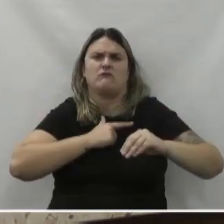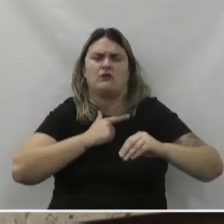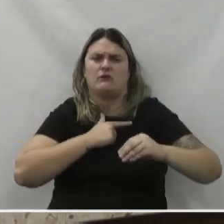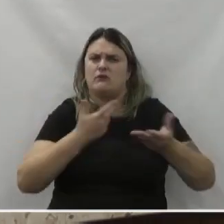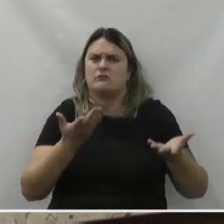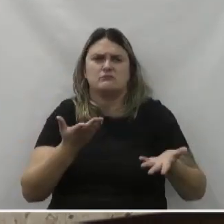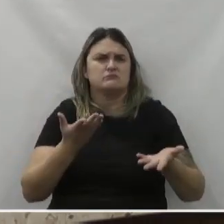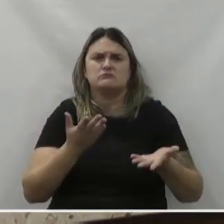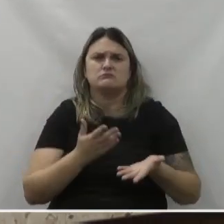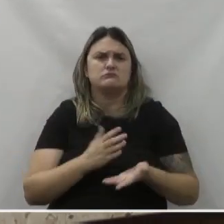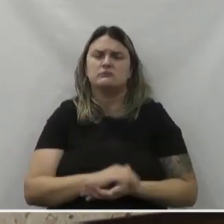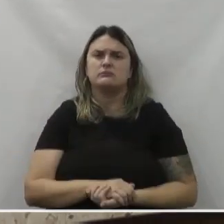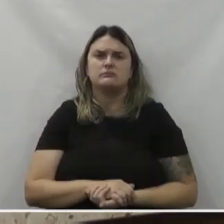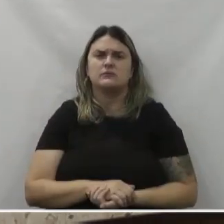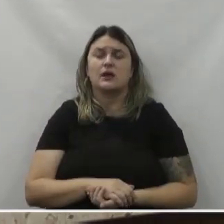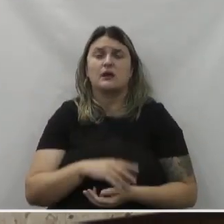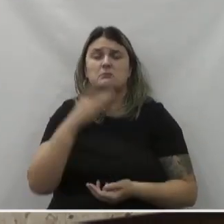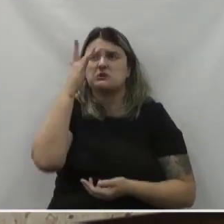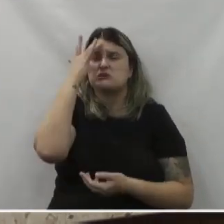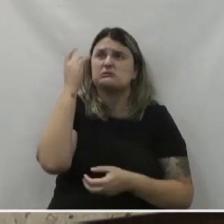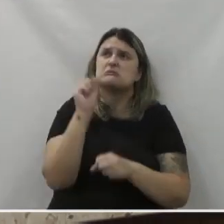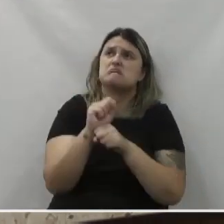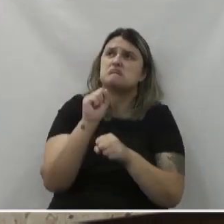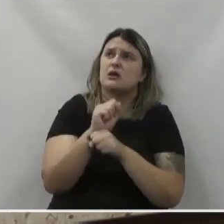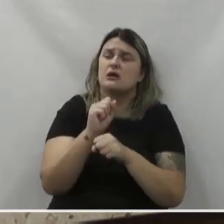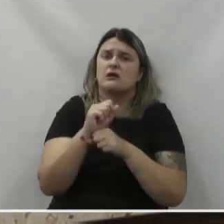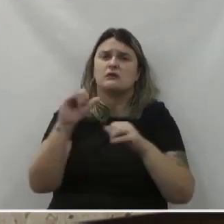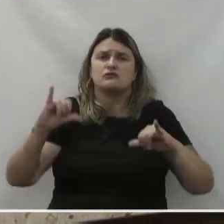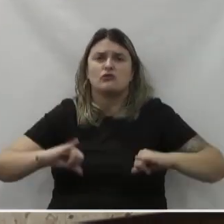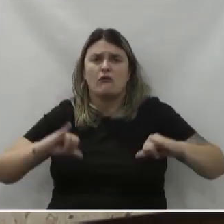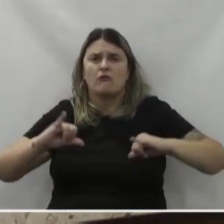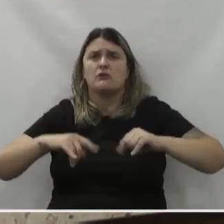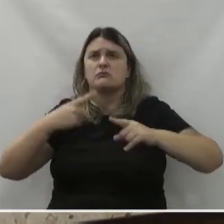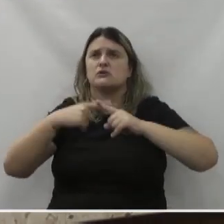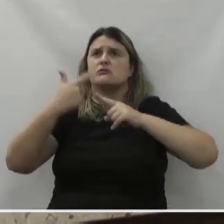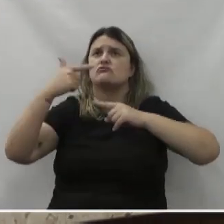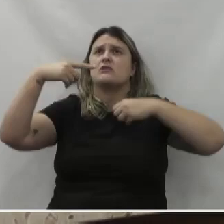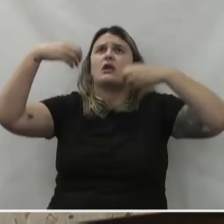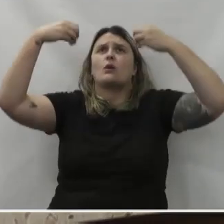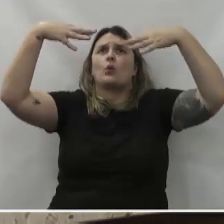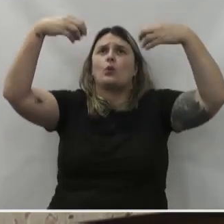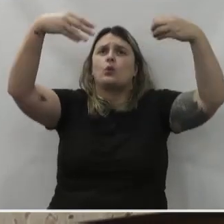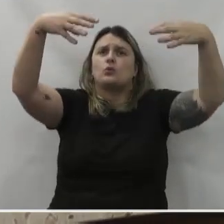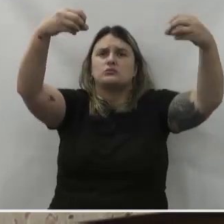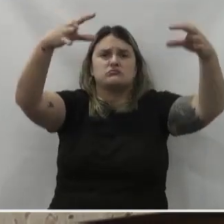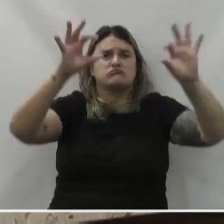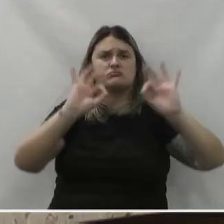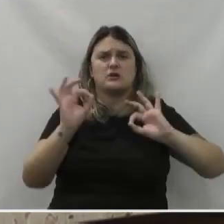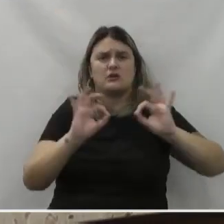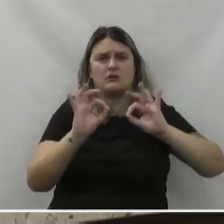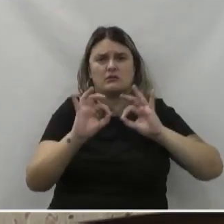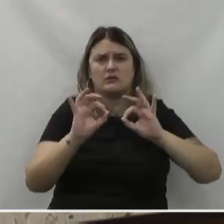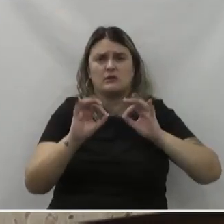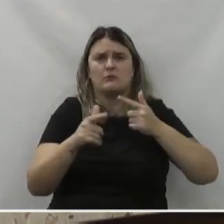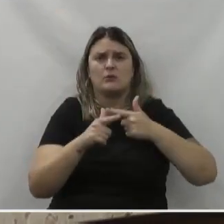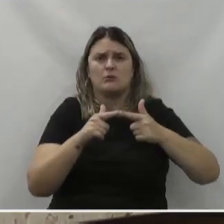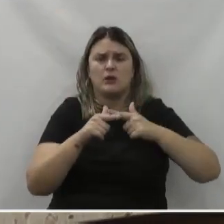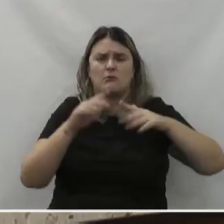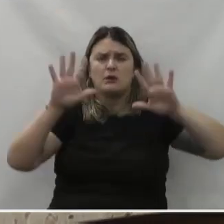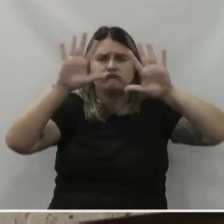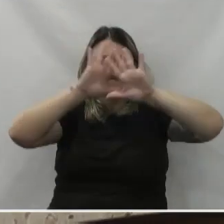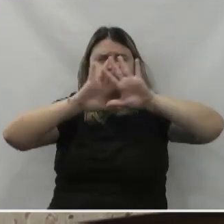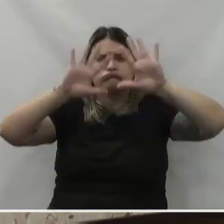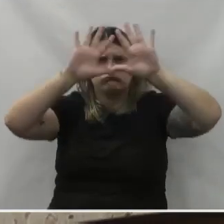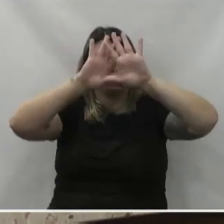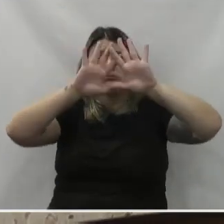ridícula, né? A população sofrendo aí sem a iluminação pública, e nós já